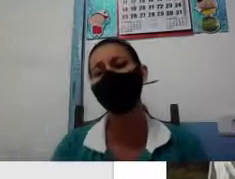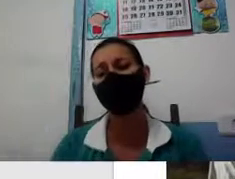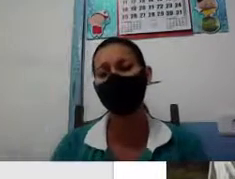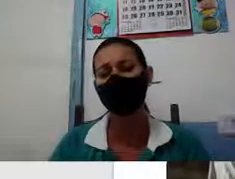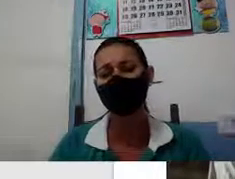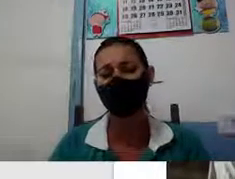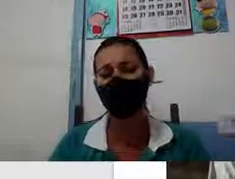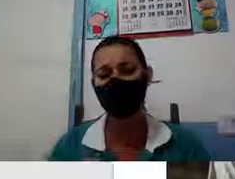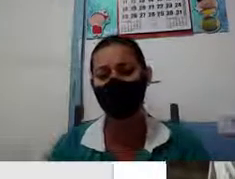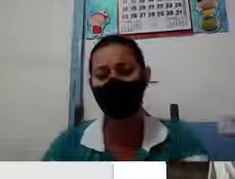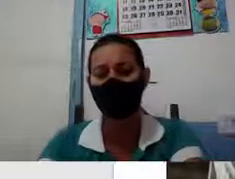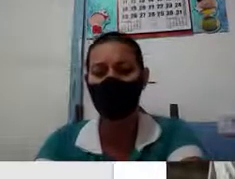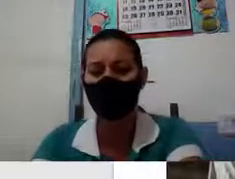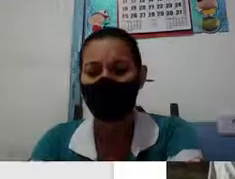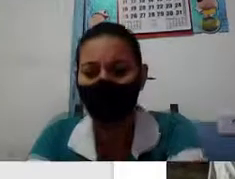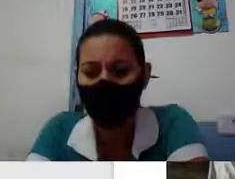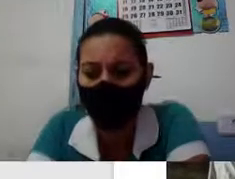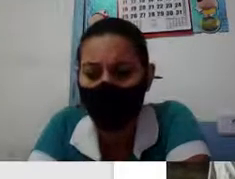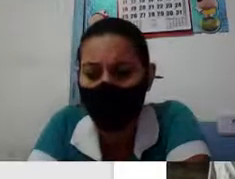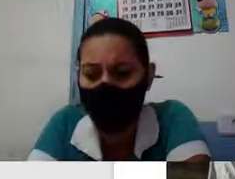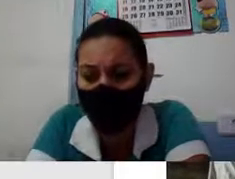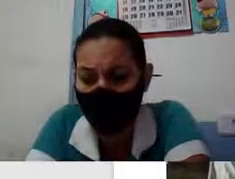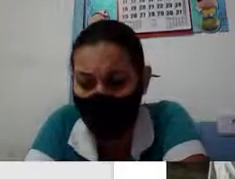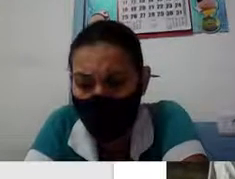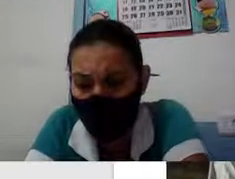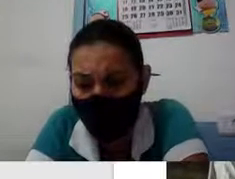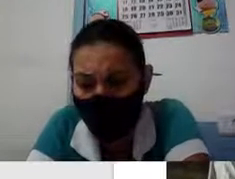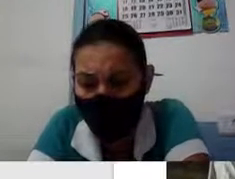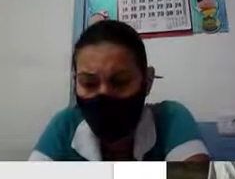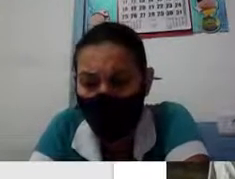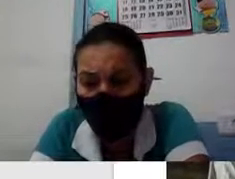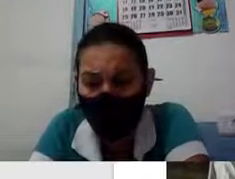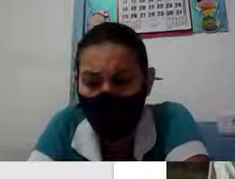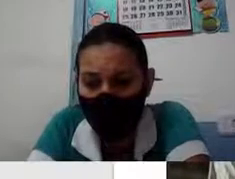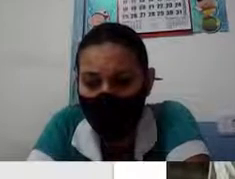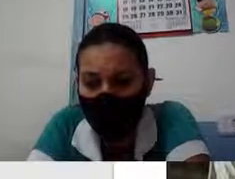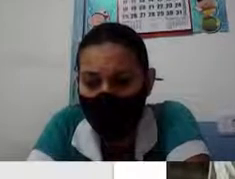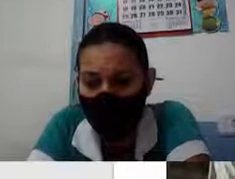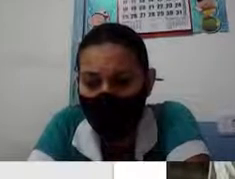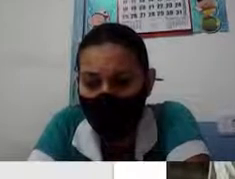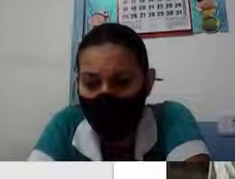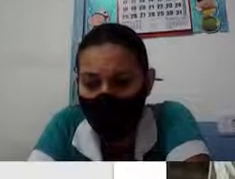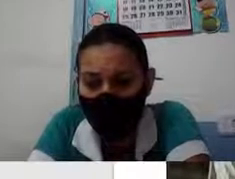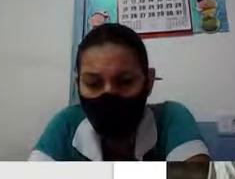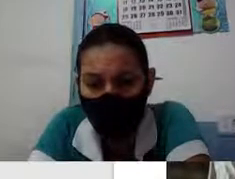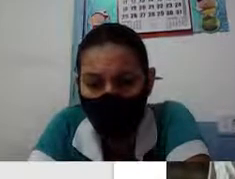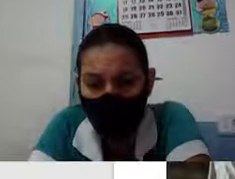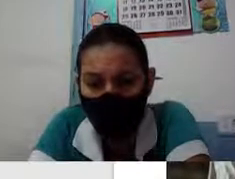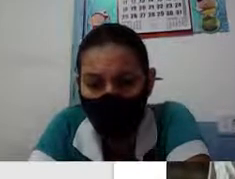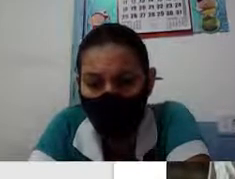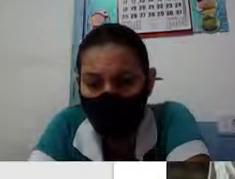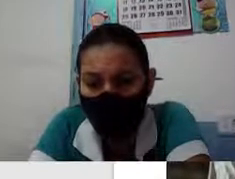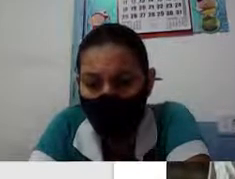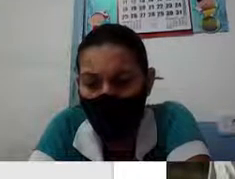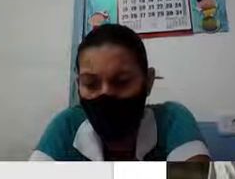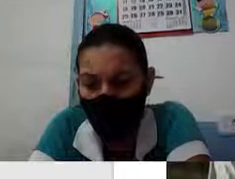Aldeia, tá? Tem o Padre Manuel Bernardes também, aí deixando